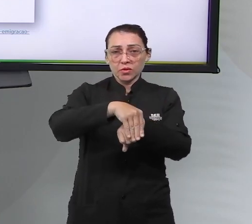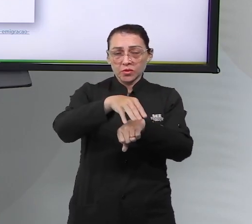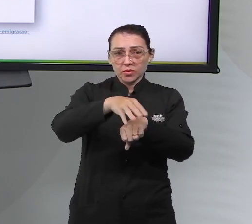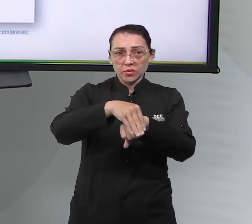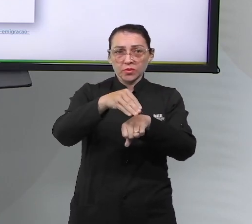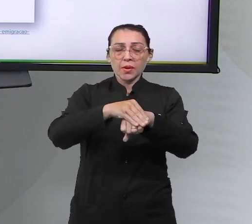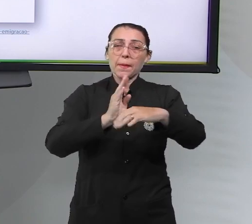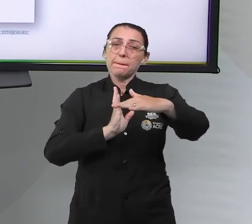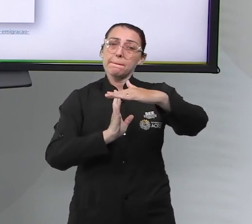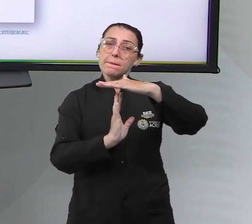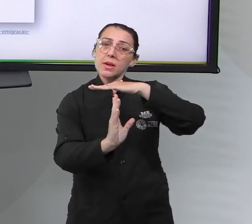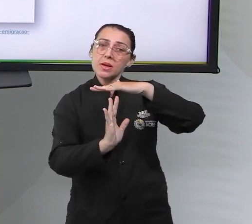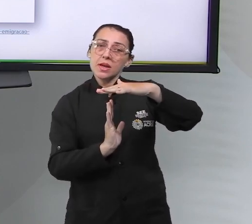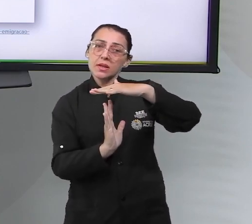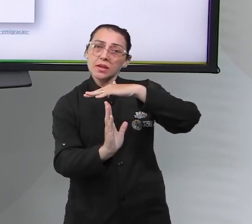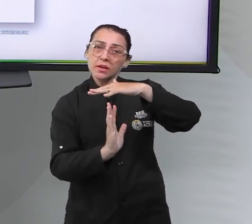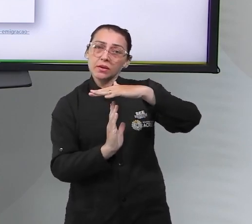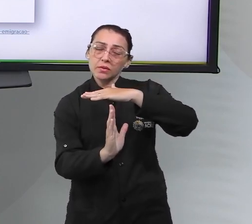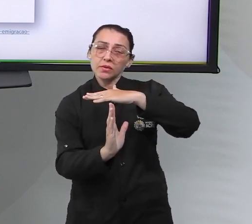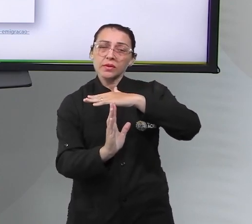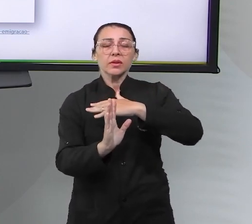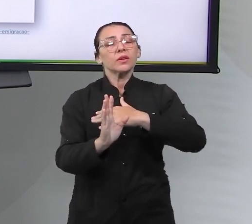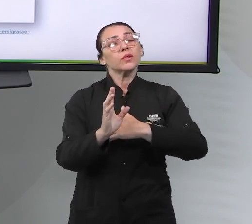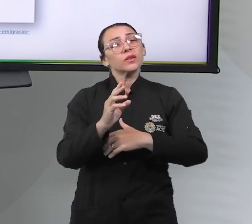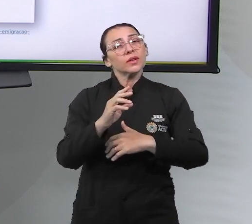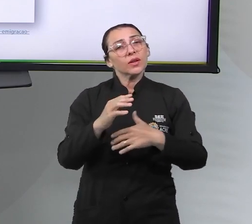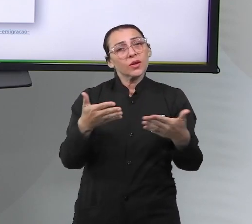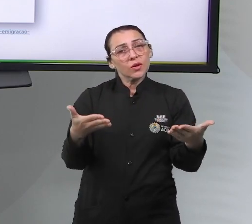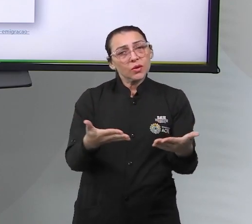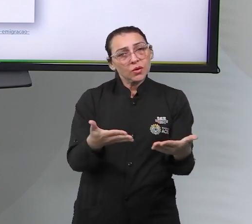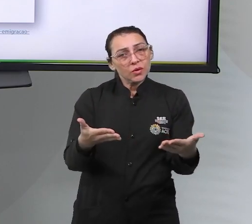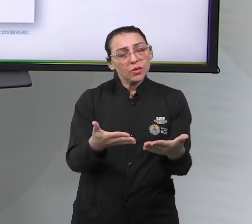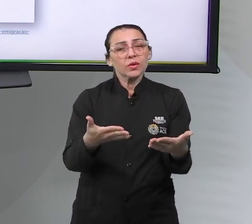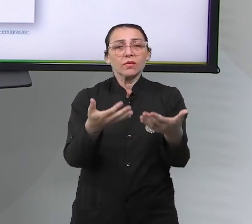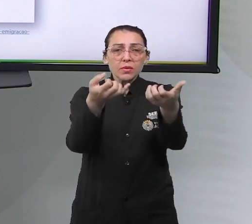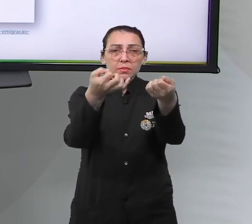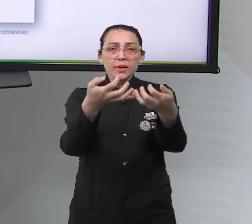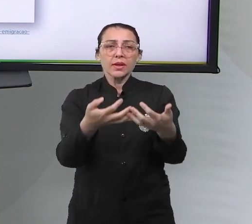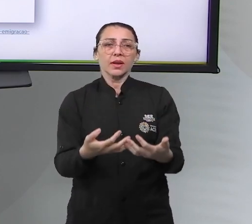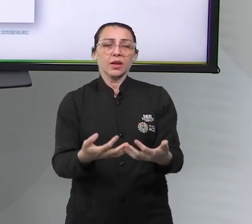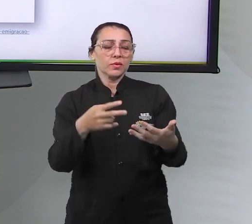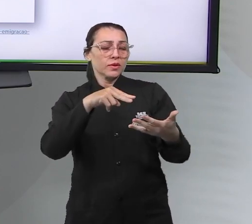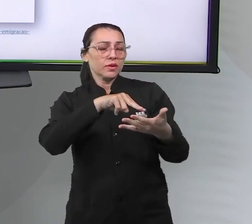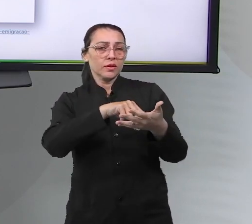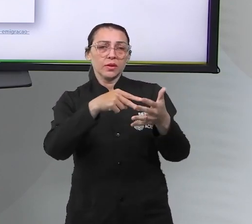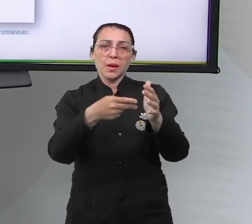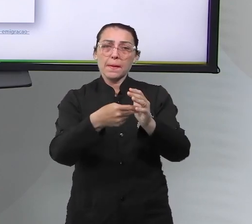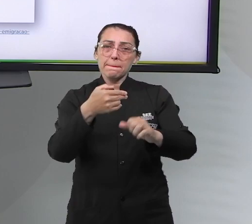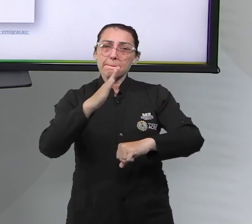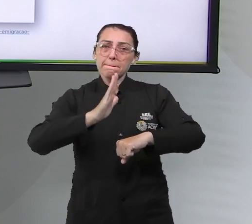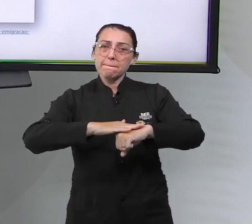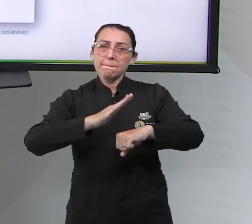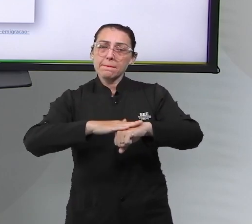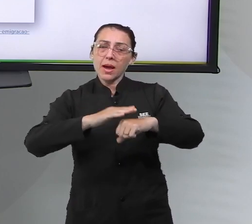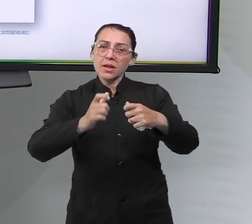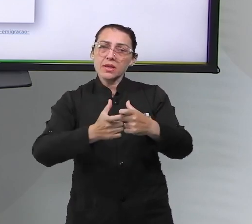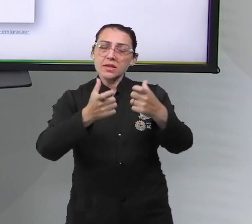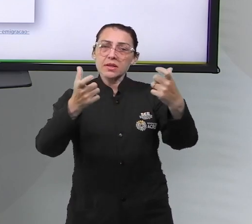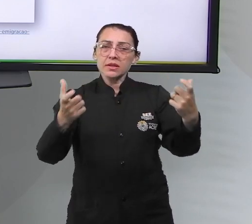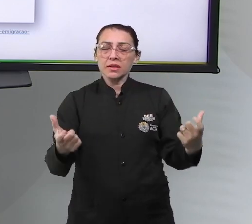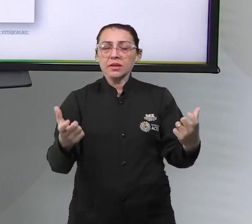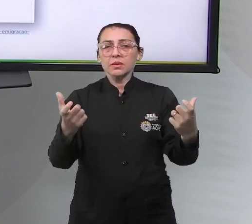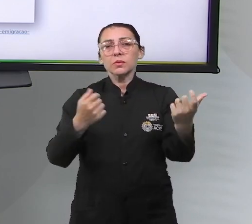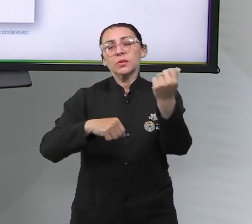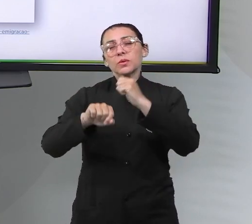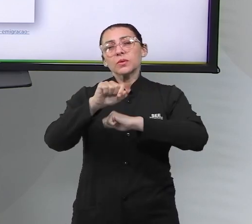conhecimento, migração. E nós vamos tratar migração no seu sentido mais amplo, que